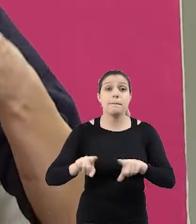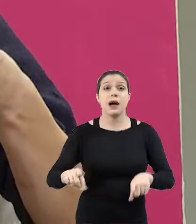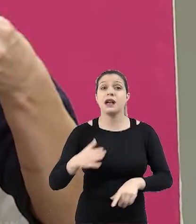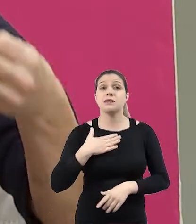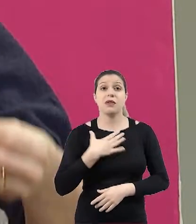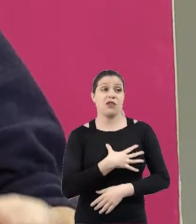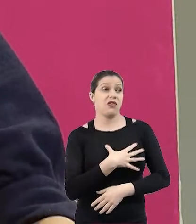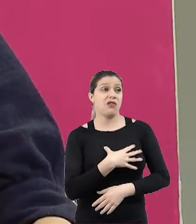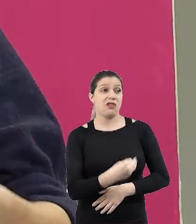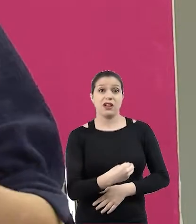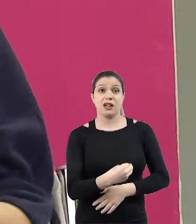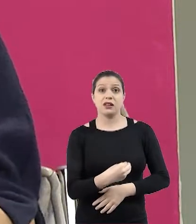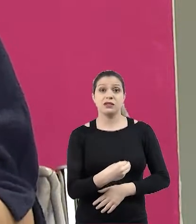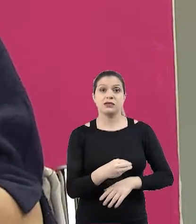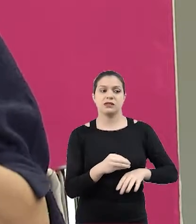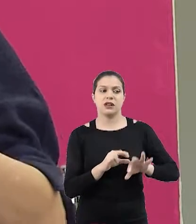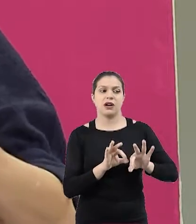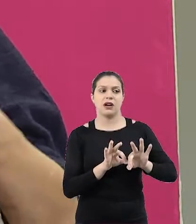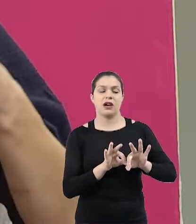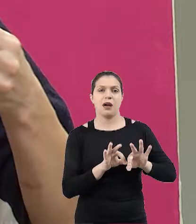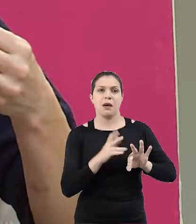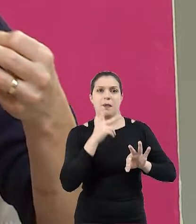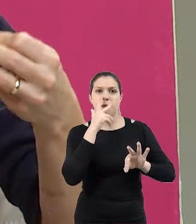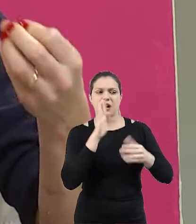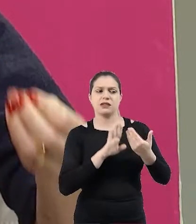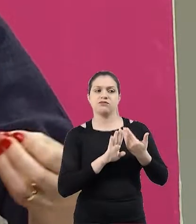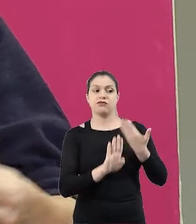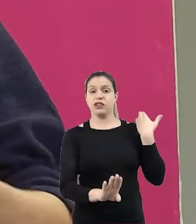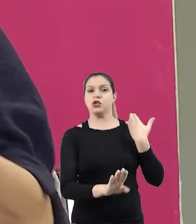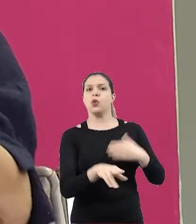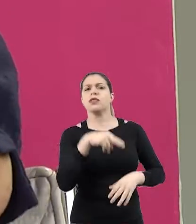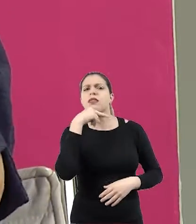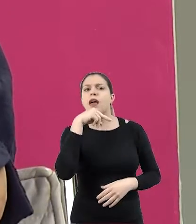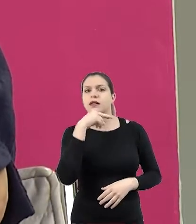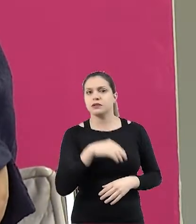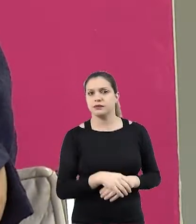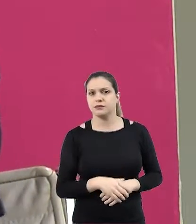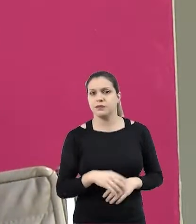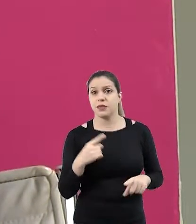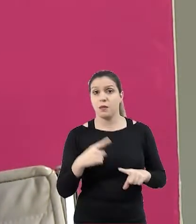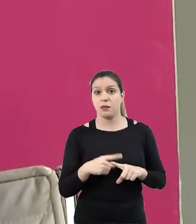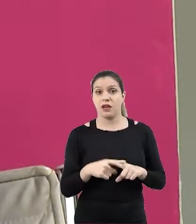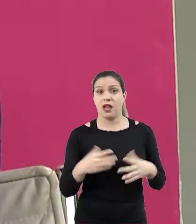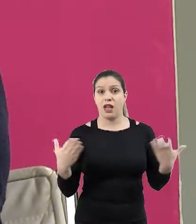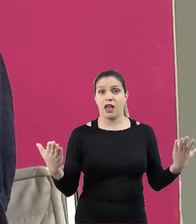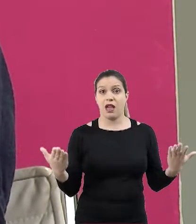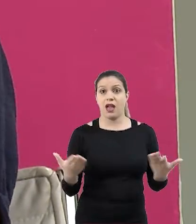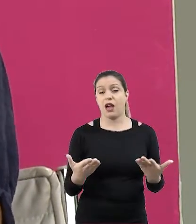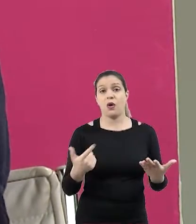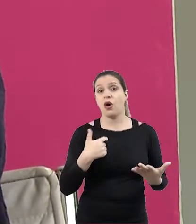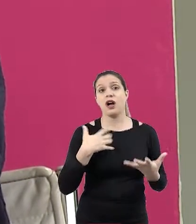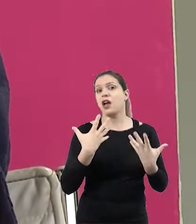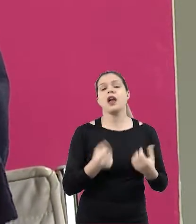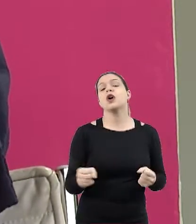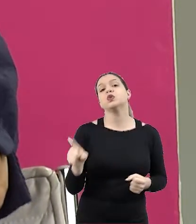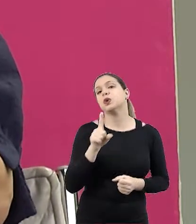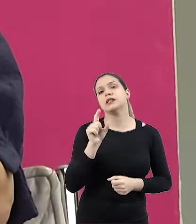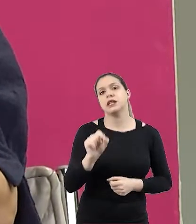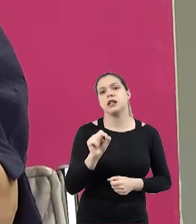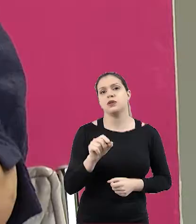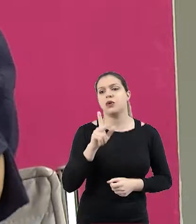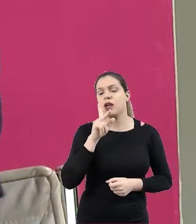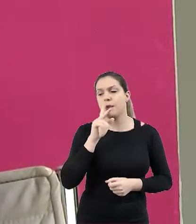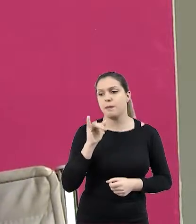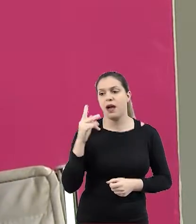me afastaram dos meus netos. Os meus filhos viraram a cara para mim, porque a partir de agora eu não vou mais aceitar que o pai